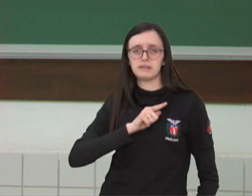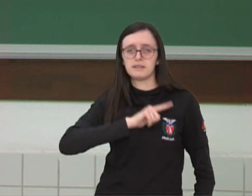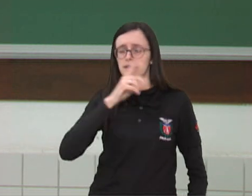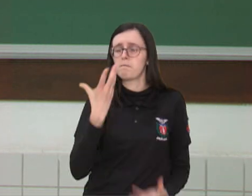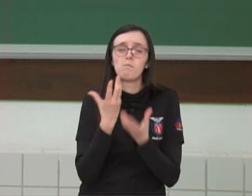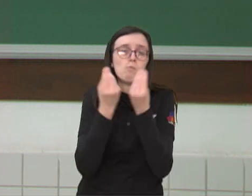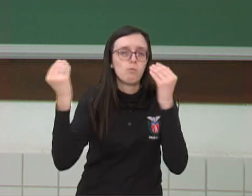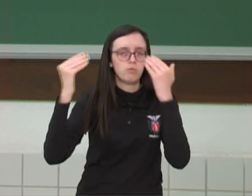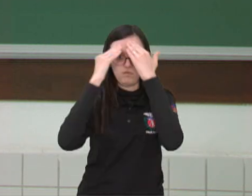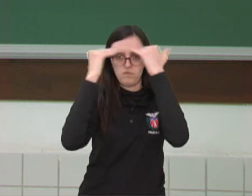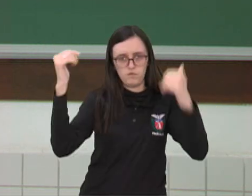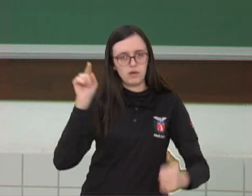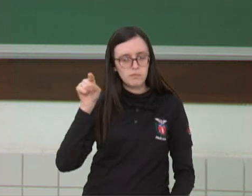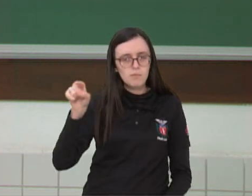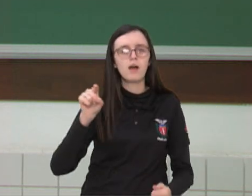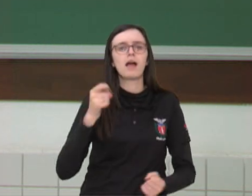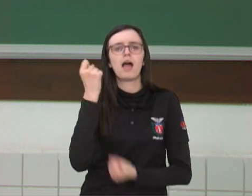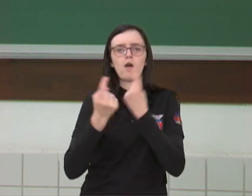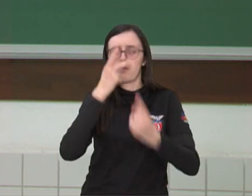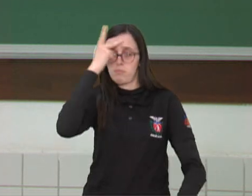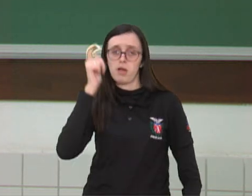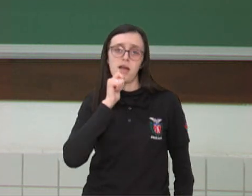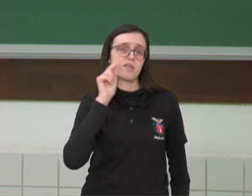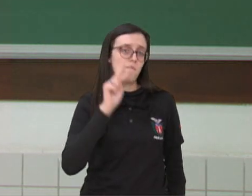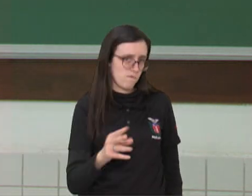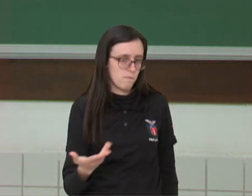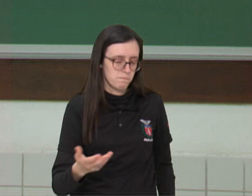super famosa, mas algumas pessoas não viram.